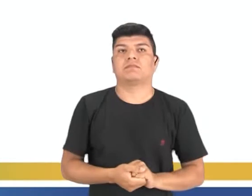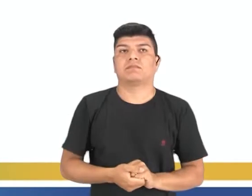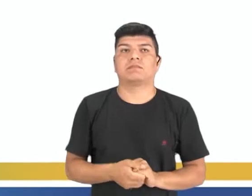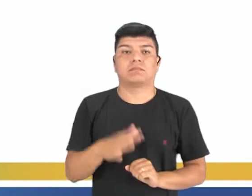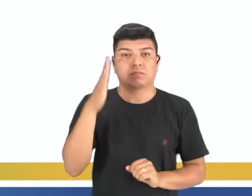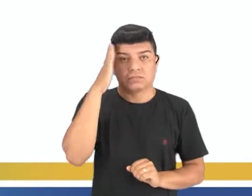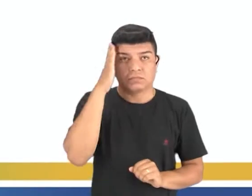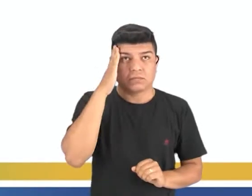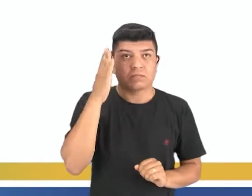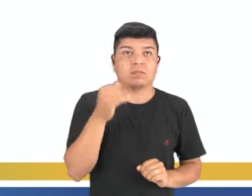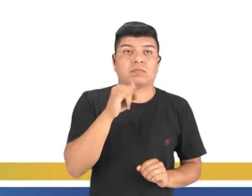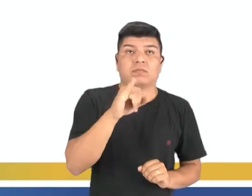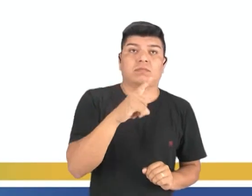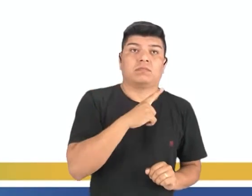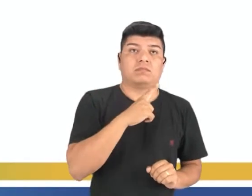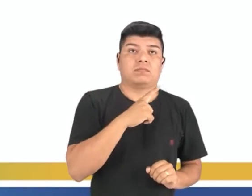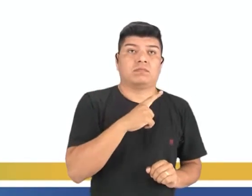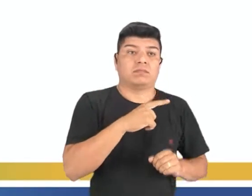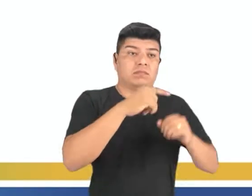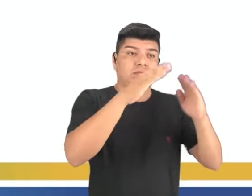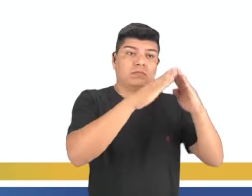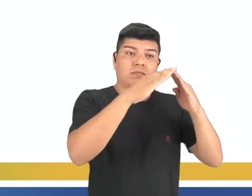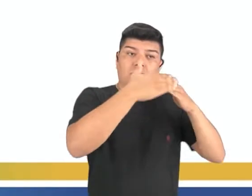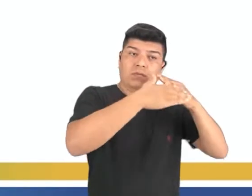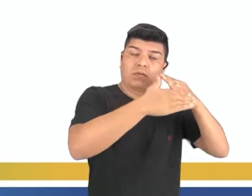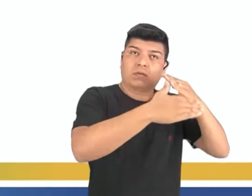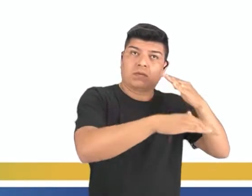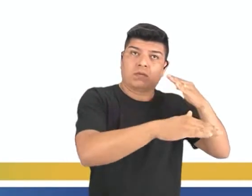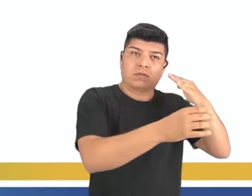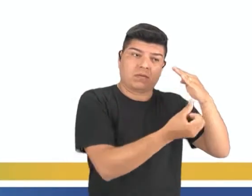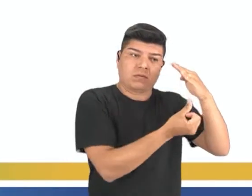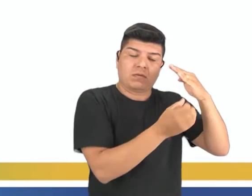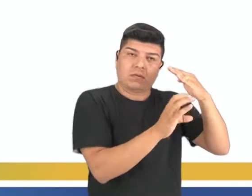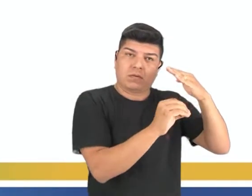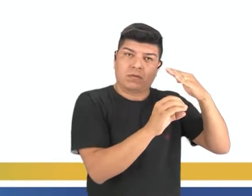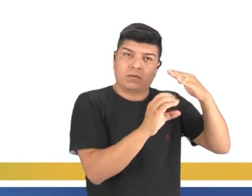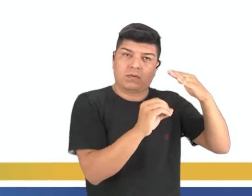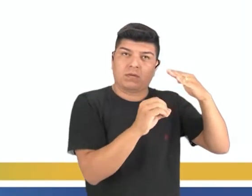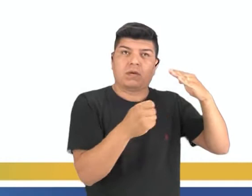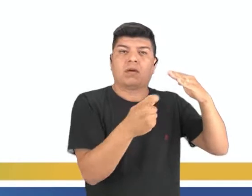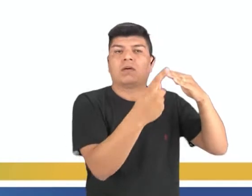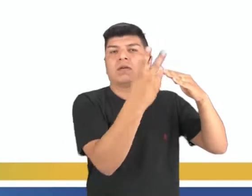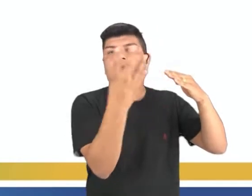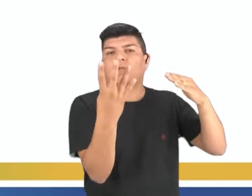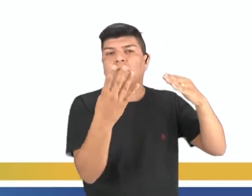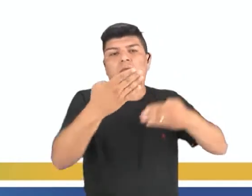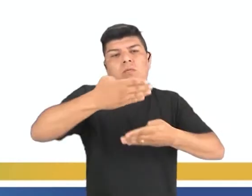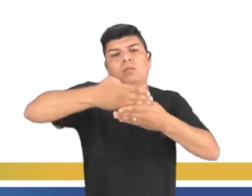quer descobrir se nós tivermos 600 telhas, isso corresponde a quantos